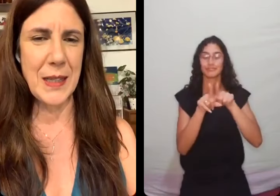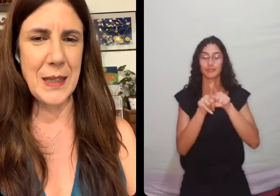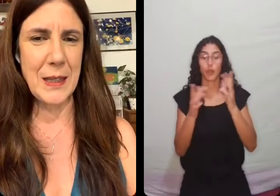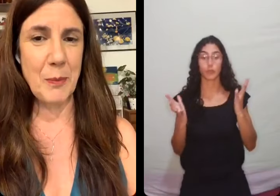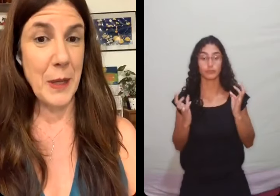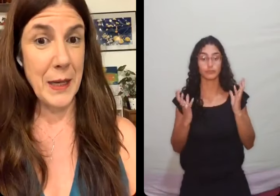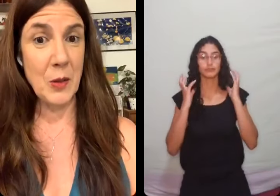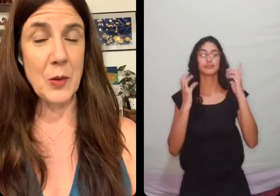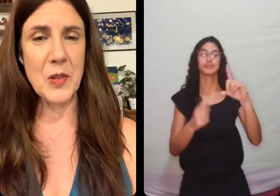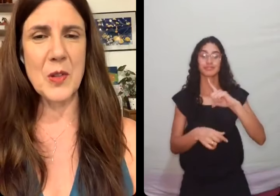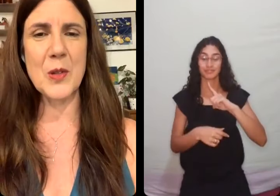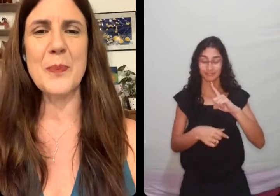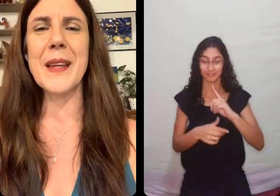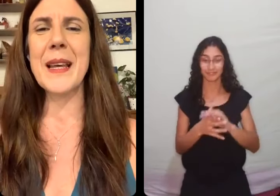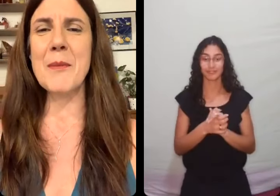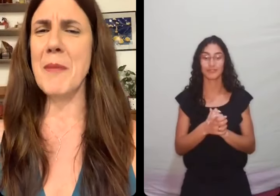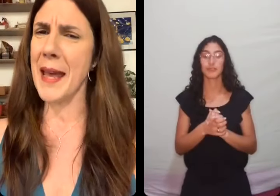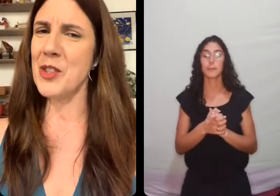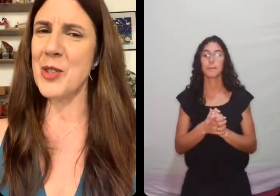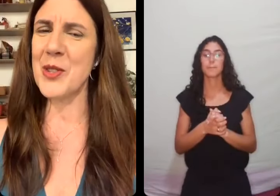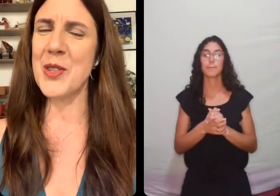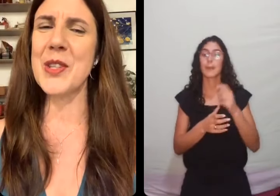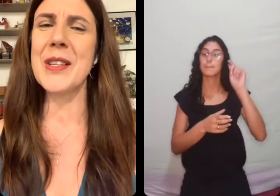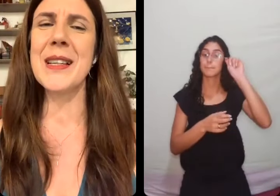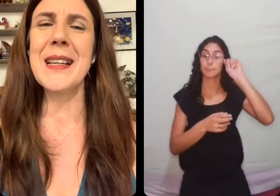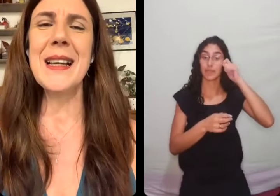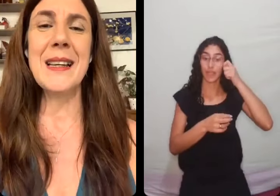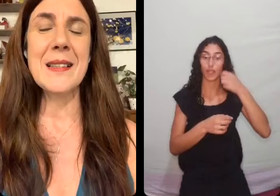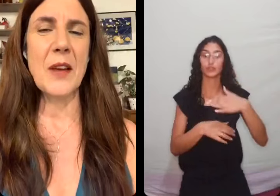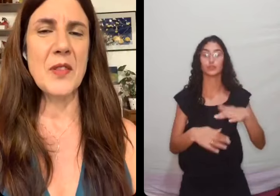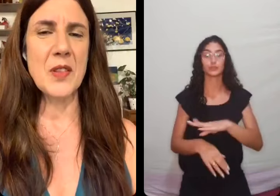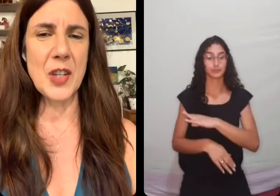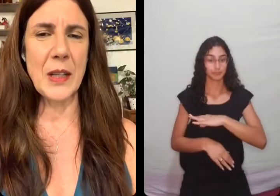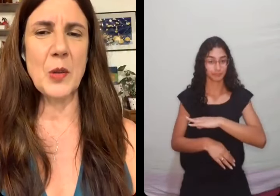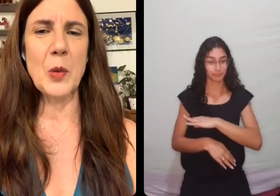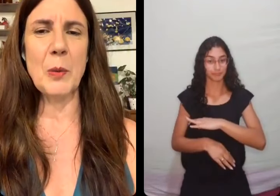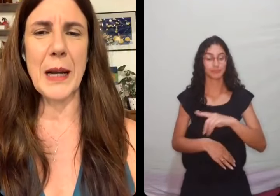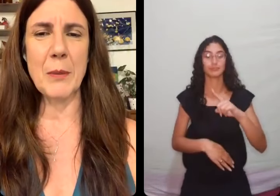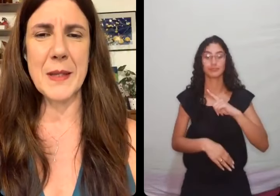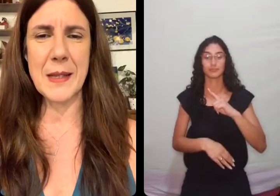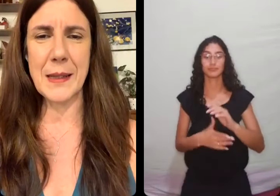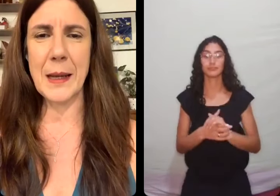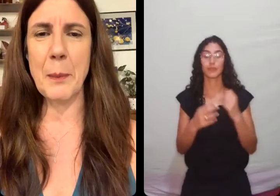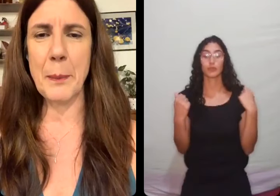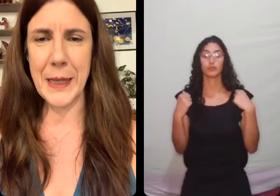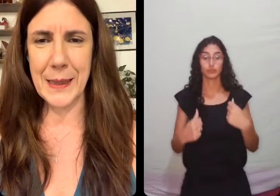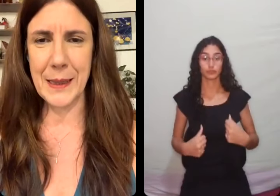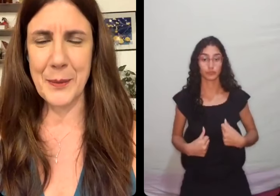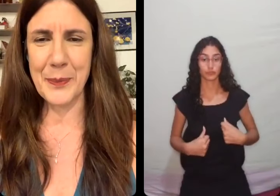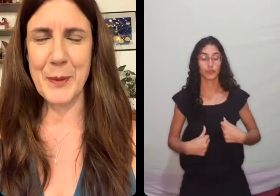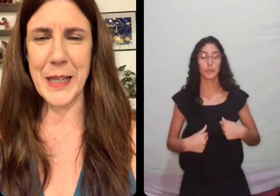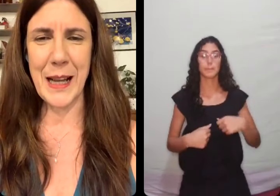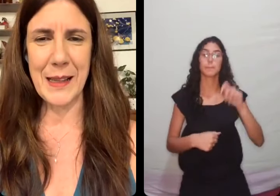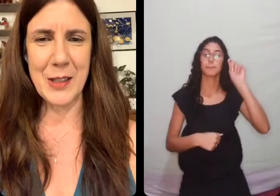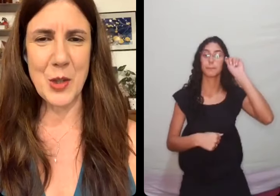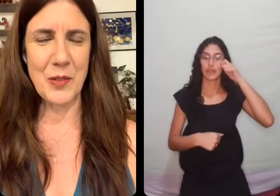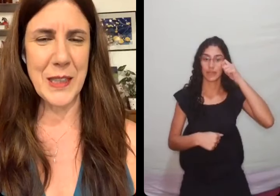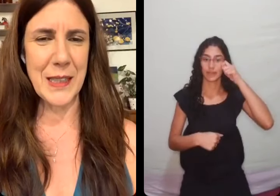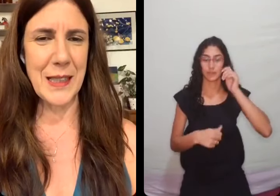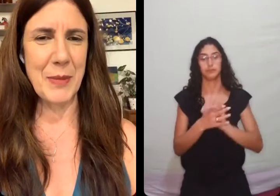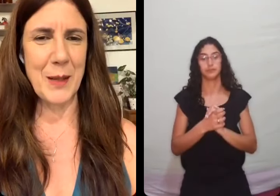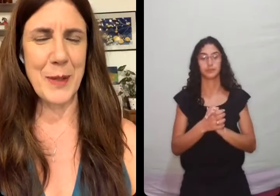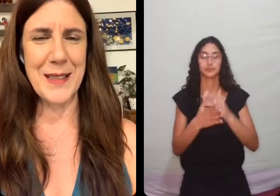e pretos. Médios. E está vestindo uma camiseta preta. Obrigada,